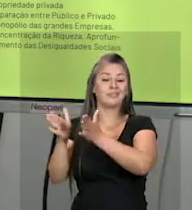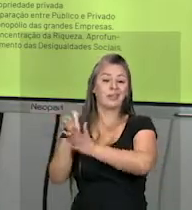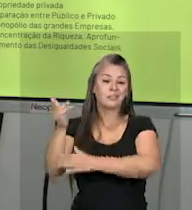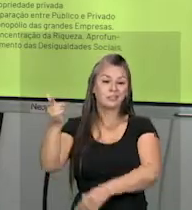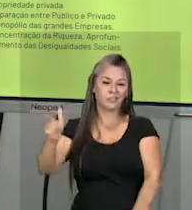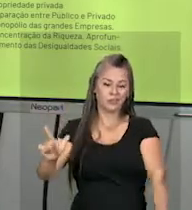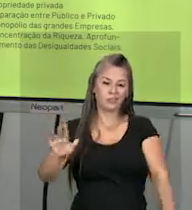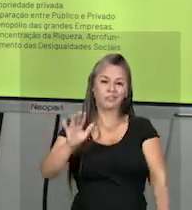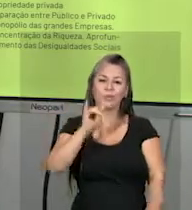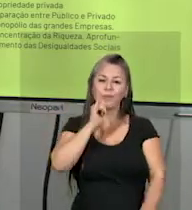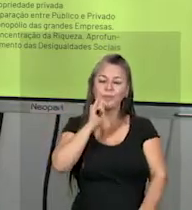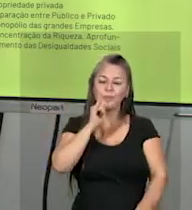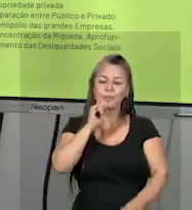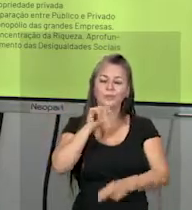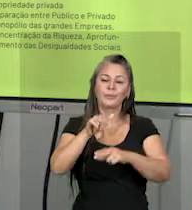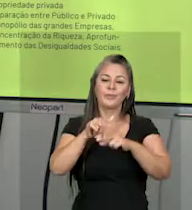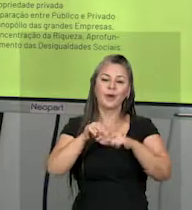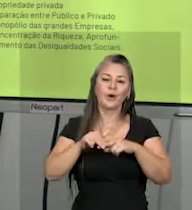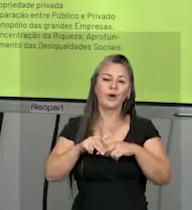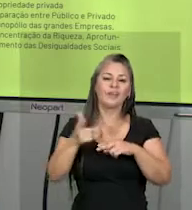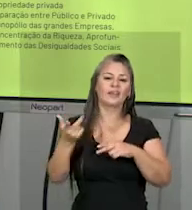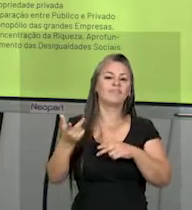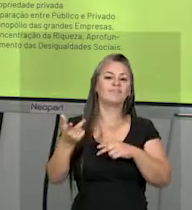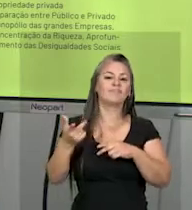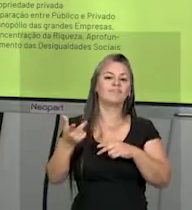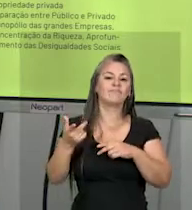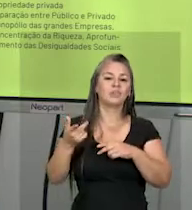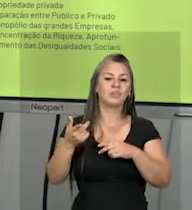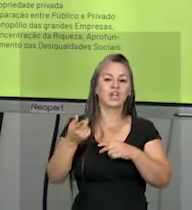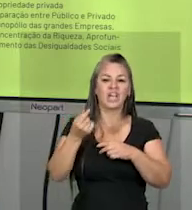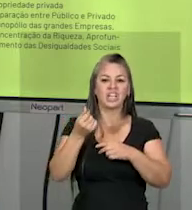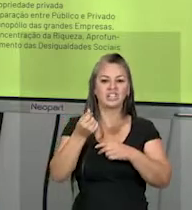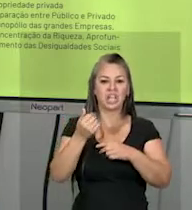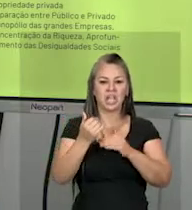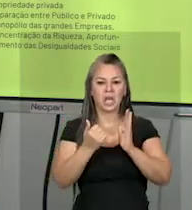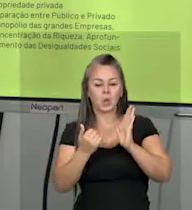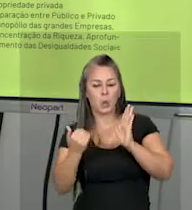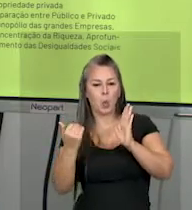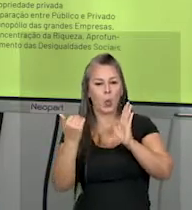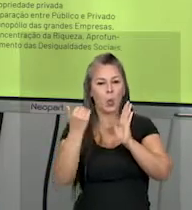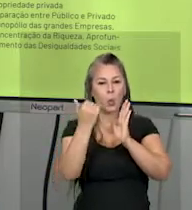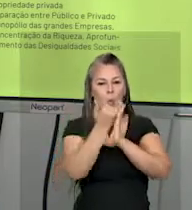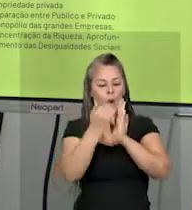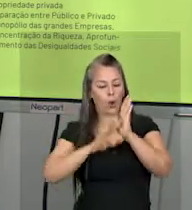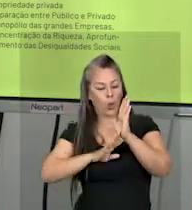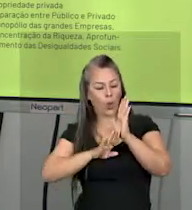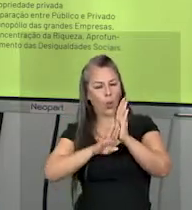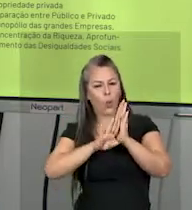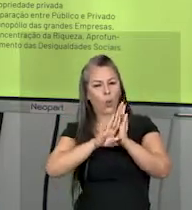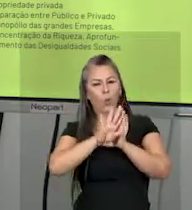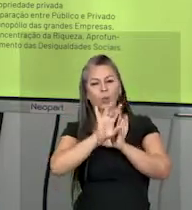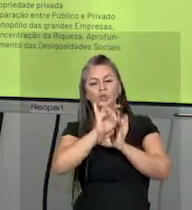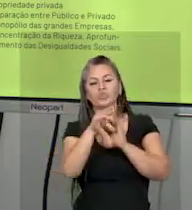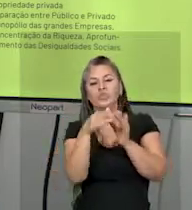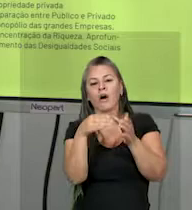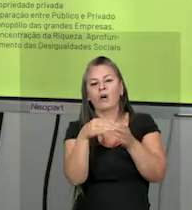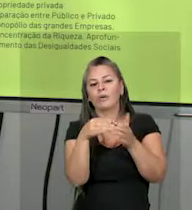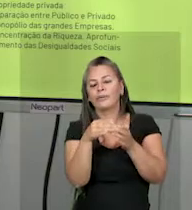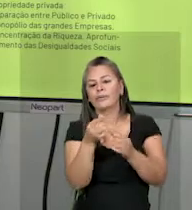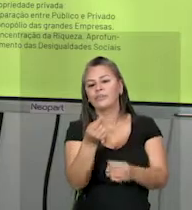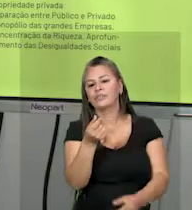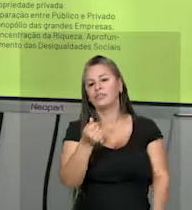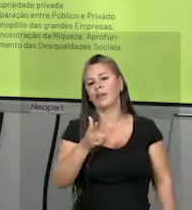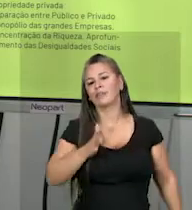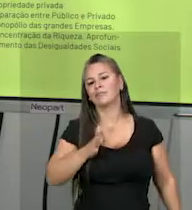grandes empresas sobre as decisões na sociedade, a concentração da riqueza e o aprofundamento das desigualdades